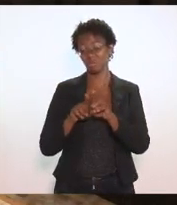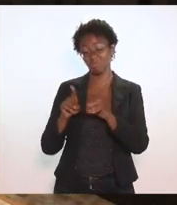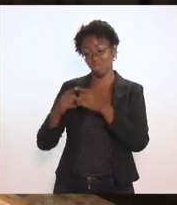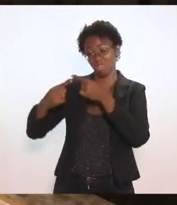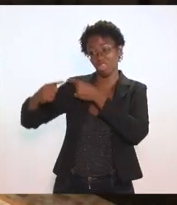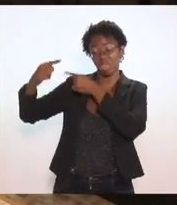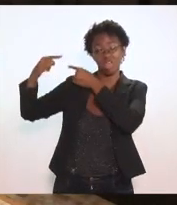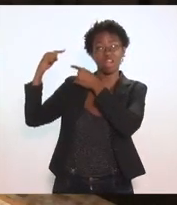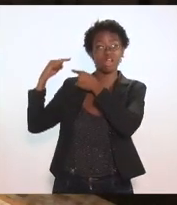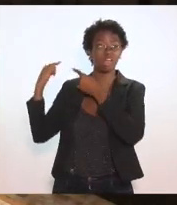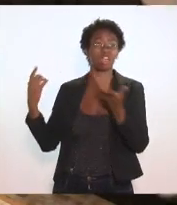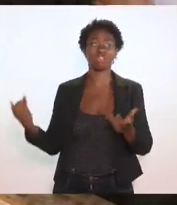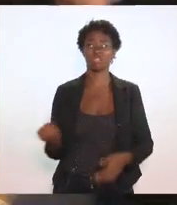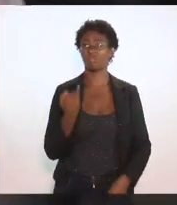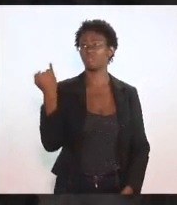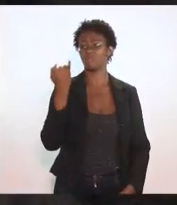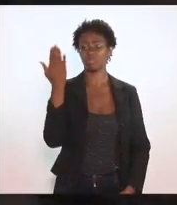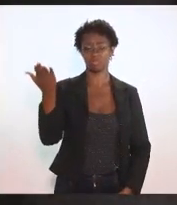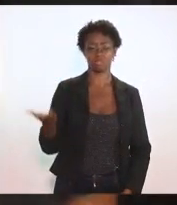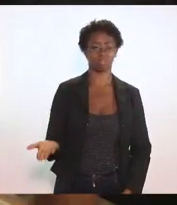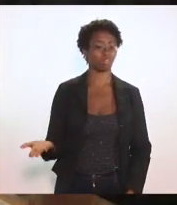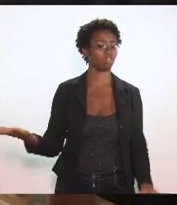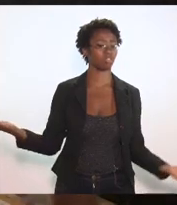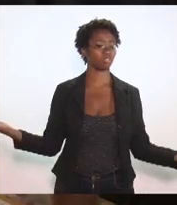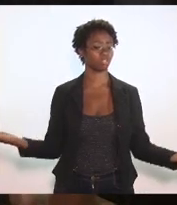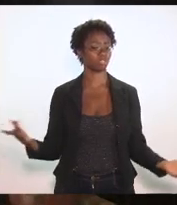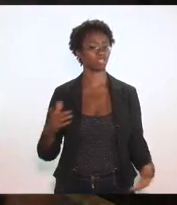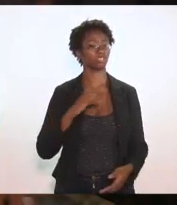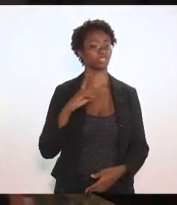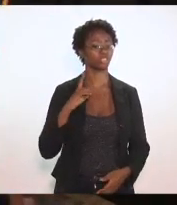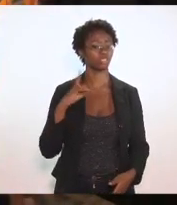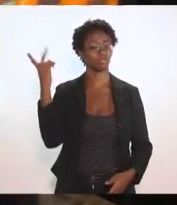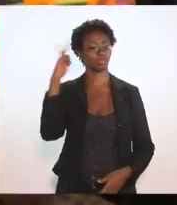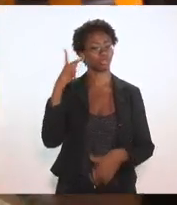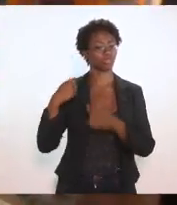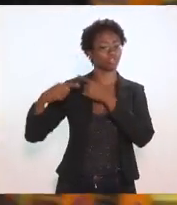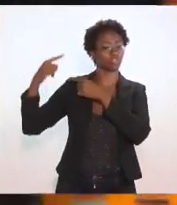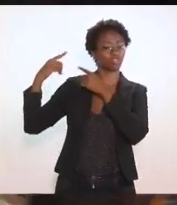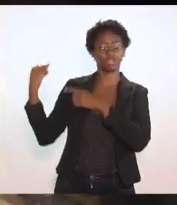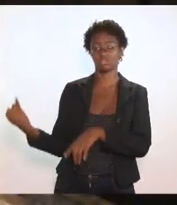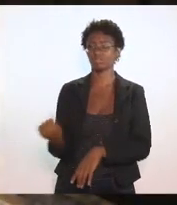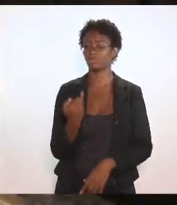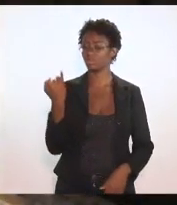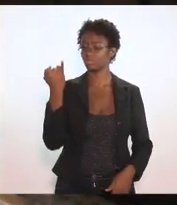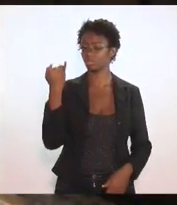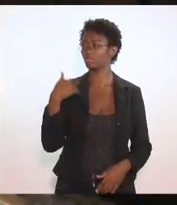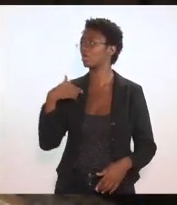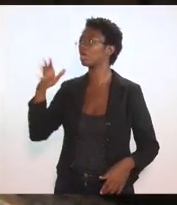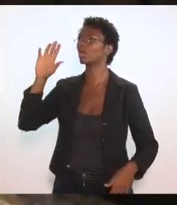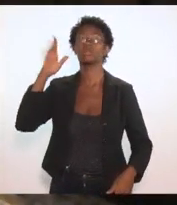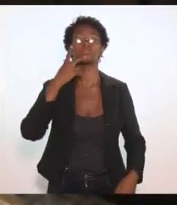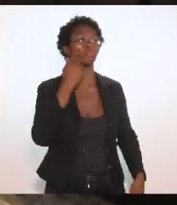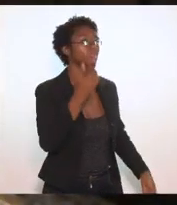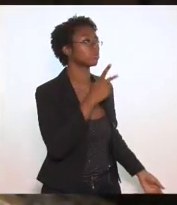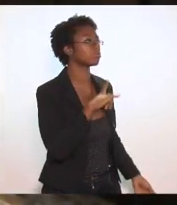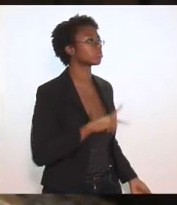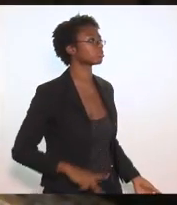Tem legados fundamentais. Tem legados fundamentais. Gente, eu estou falando, presidente.